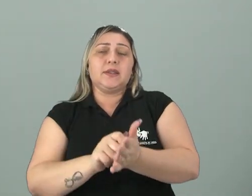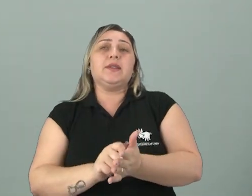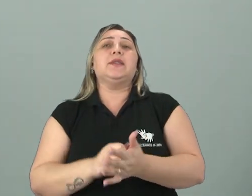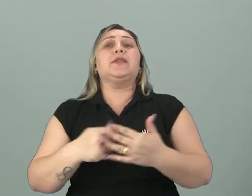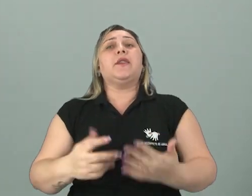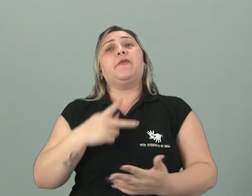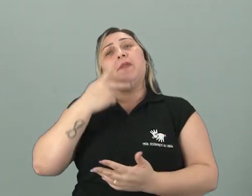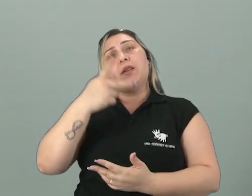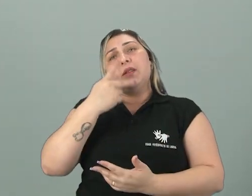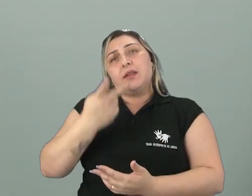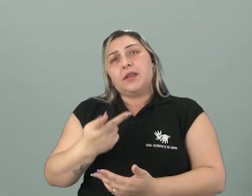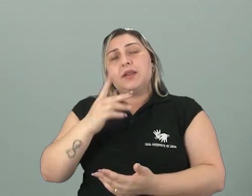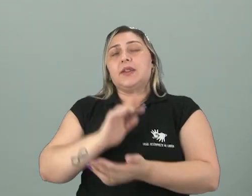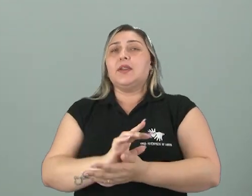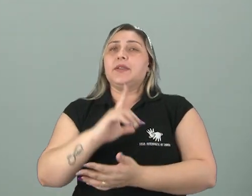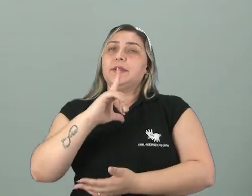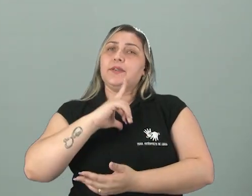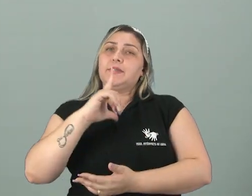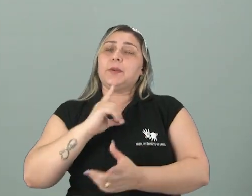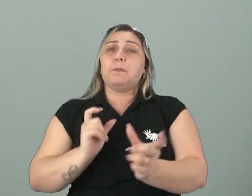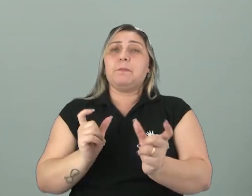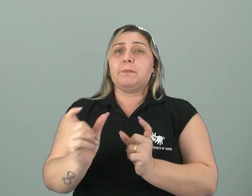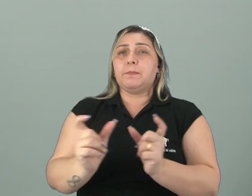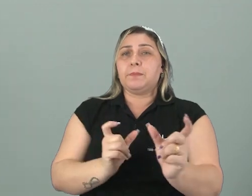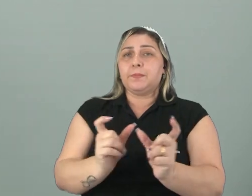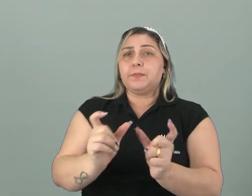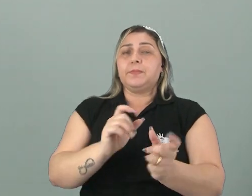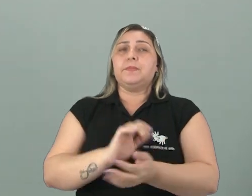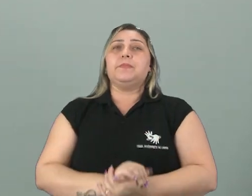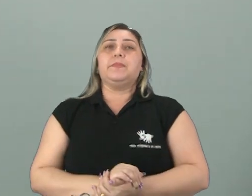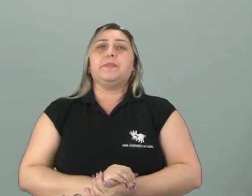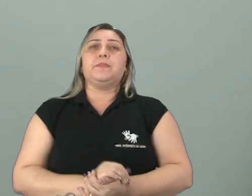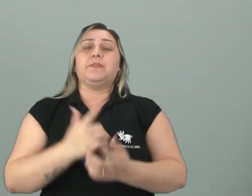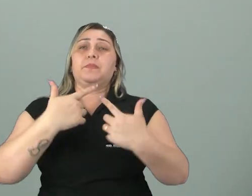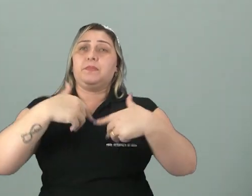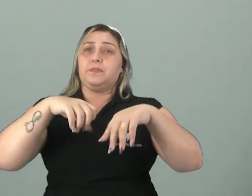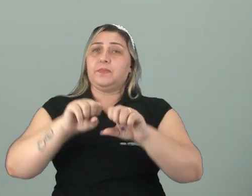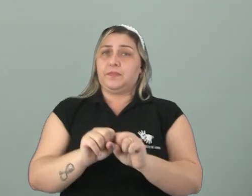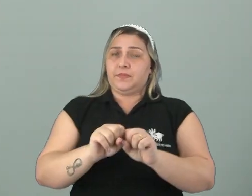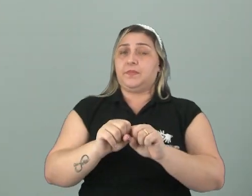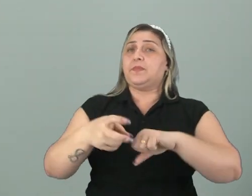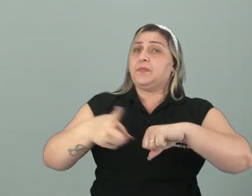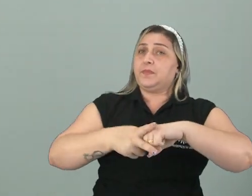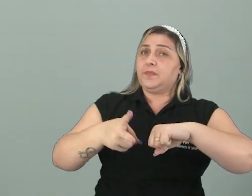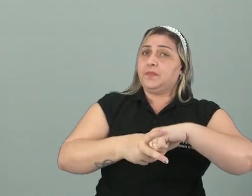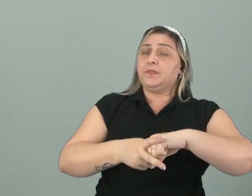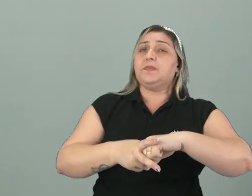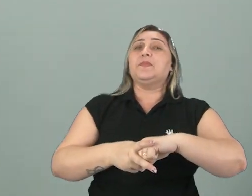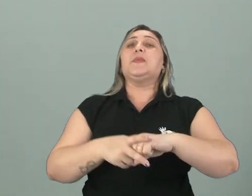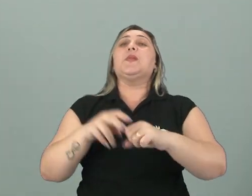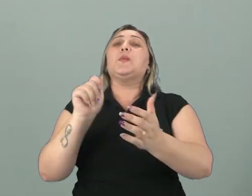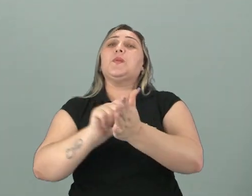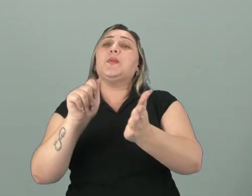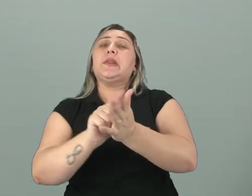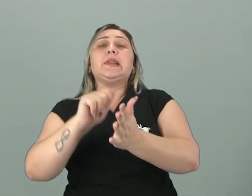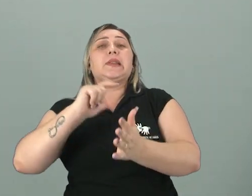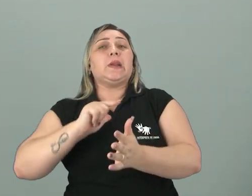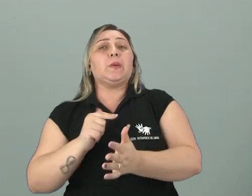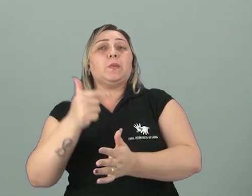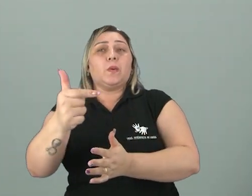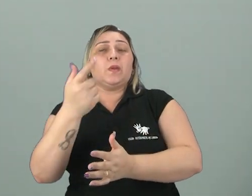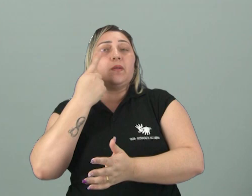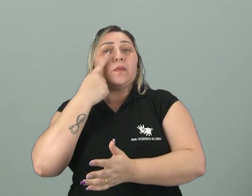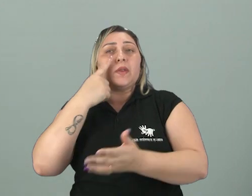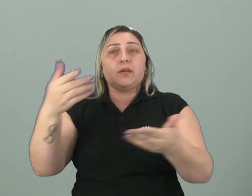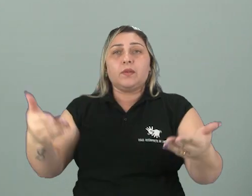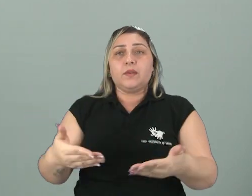na forma falada, nós temos palavras, então nós temos uma linguagem que é verbal. Mas nós temos um outro tipo.